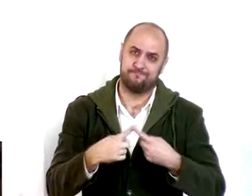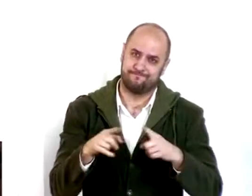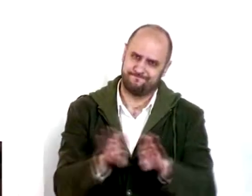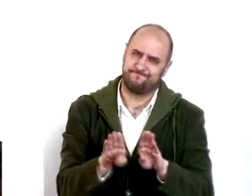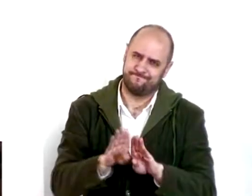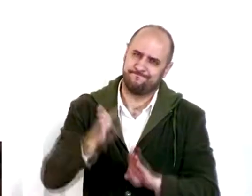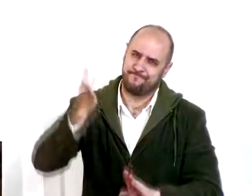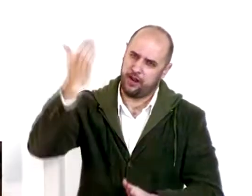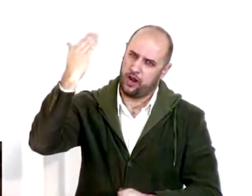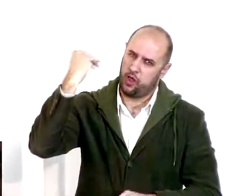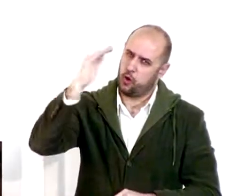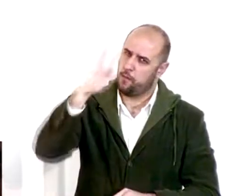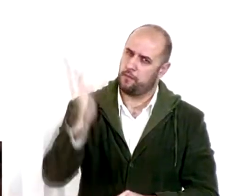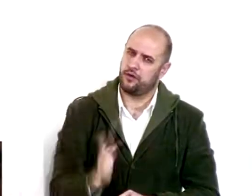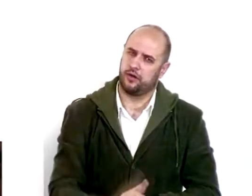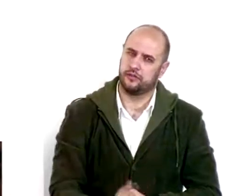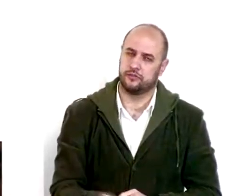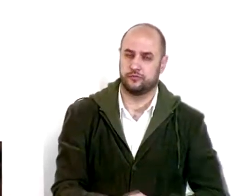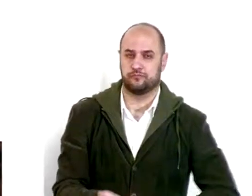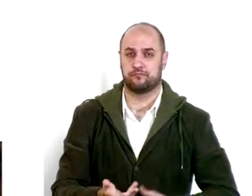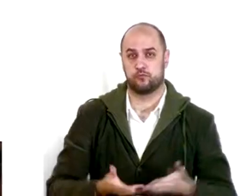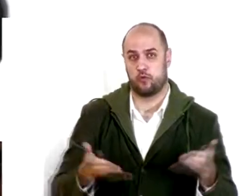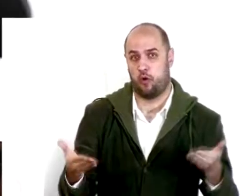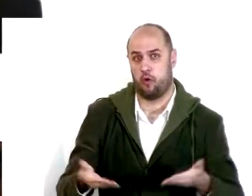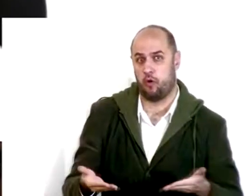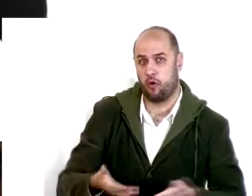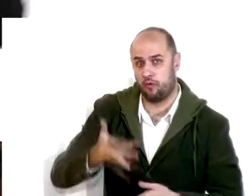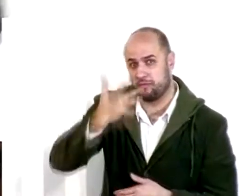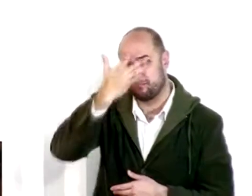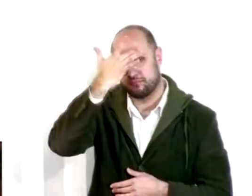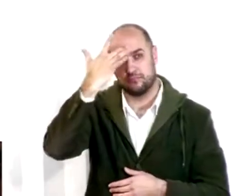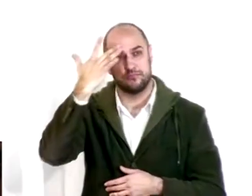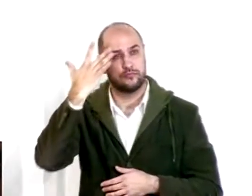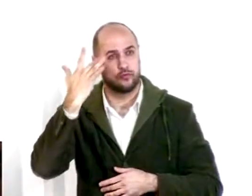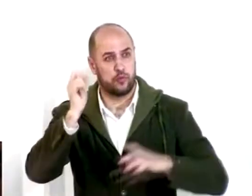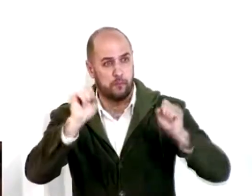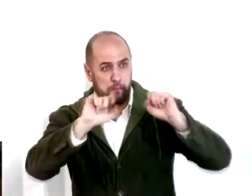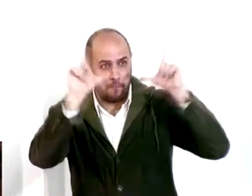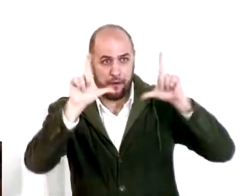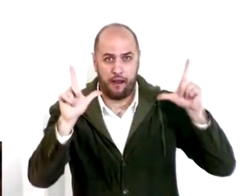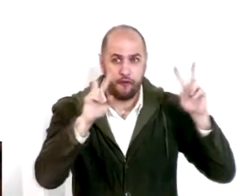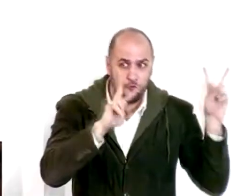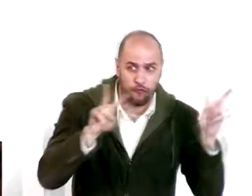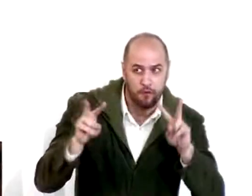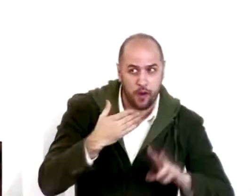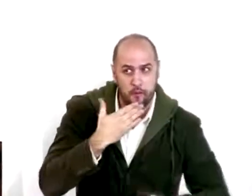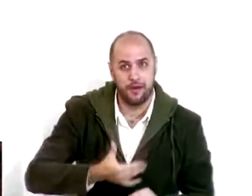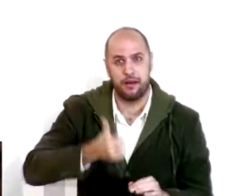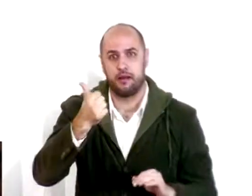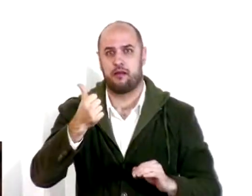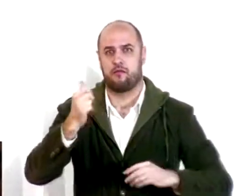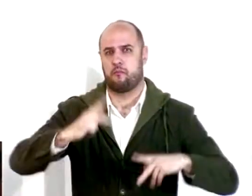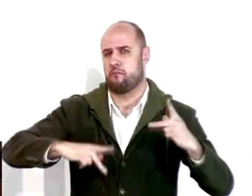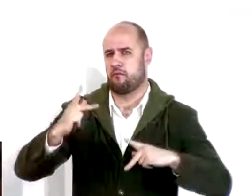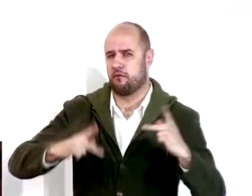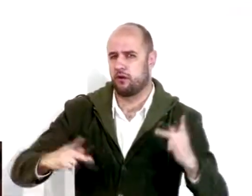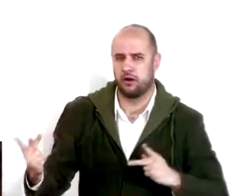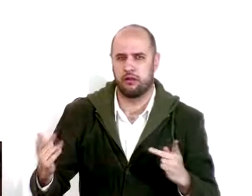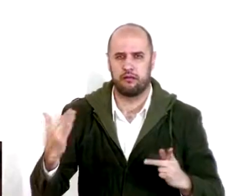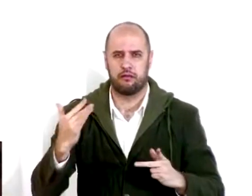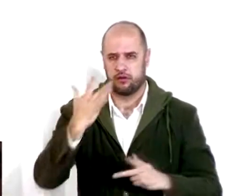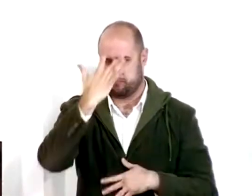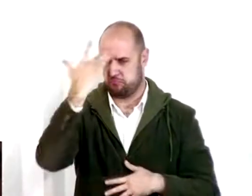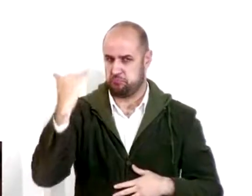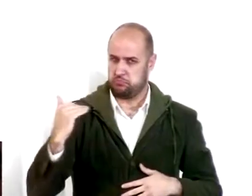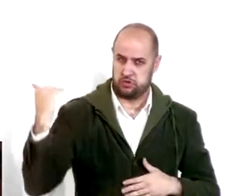nosso país. Talvez atualmente as pessoas tenham se despertado para observar mais a respeito das